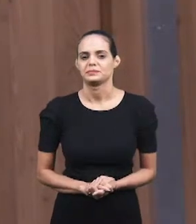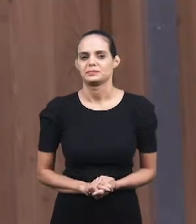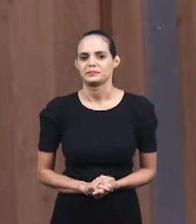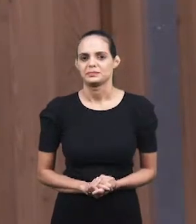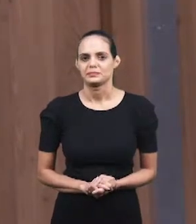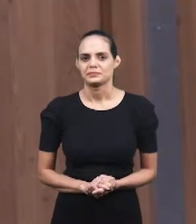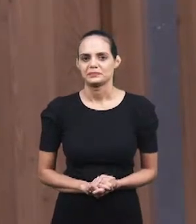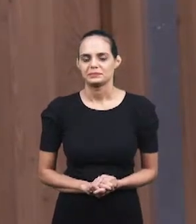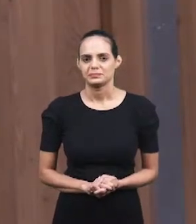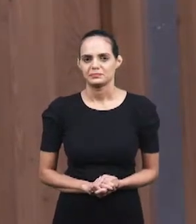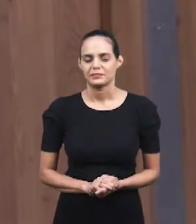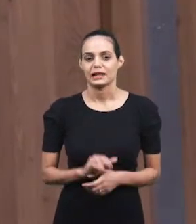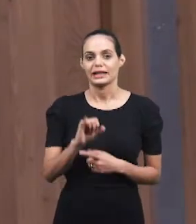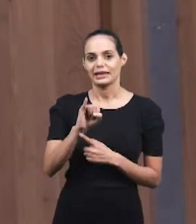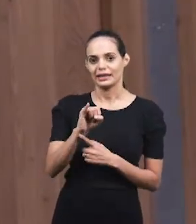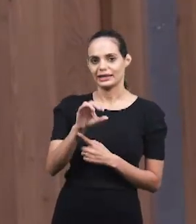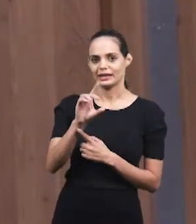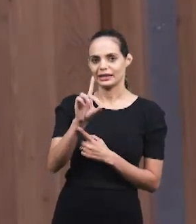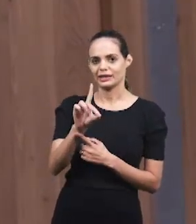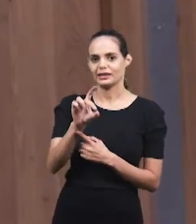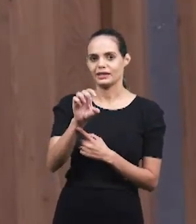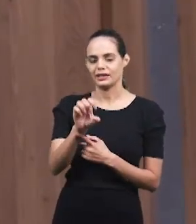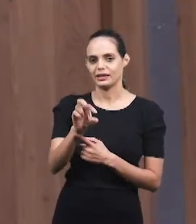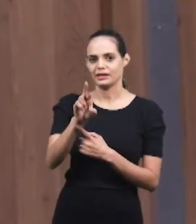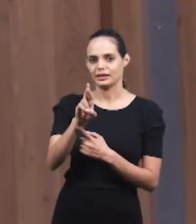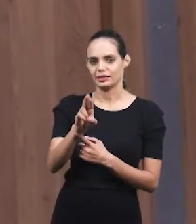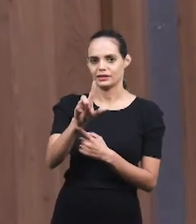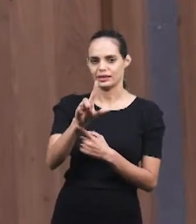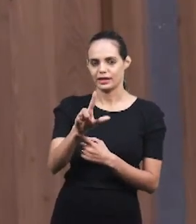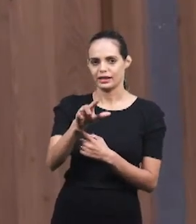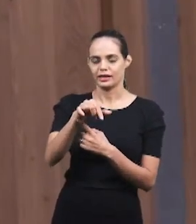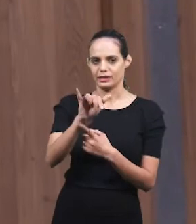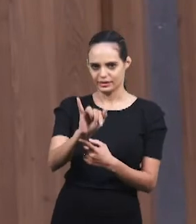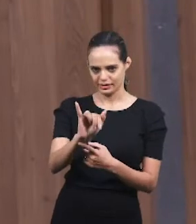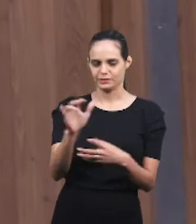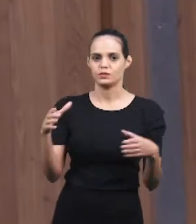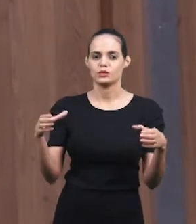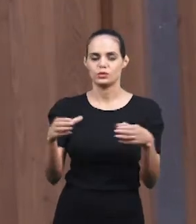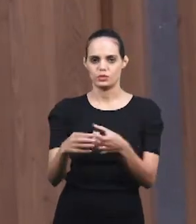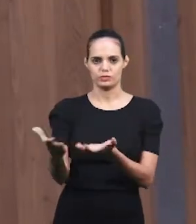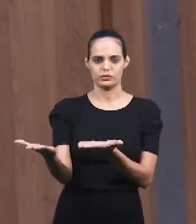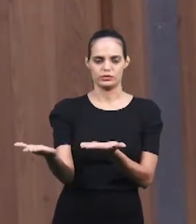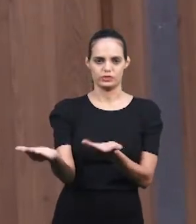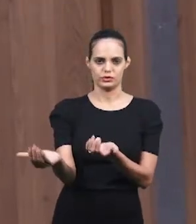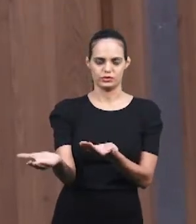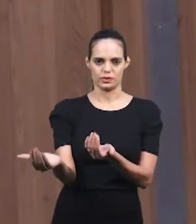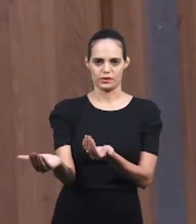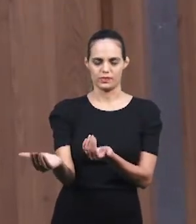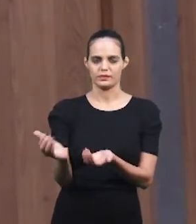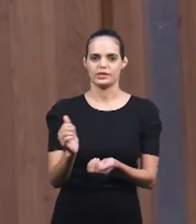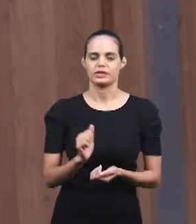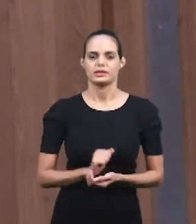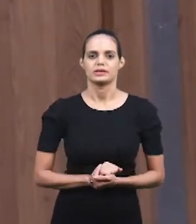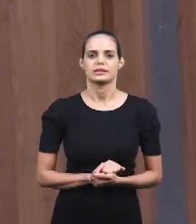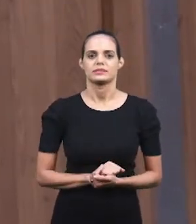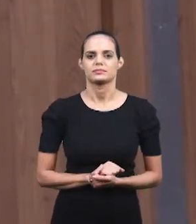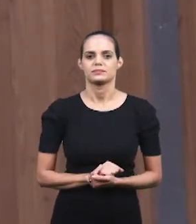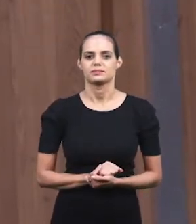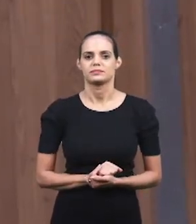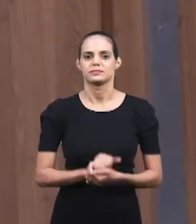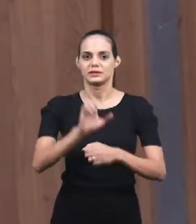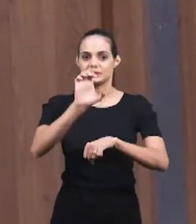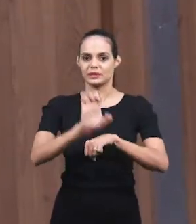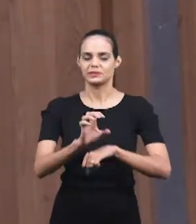que é o Iderli. Iderli vai dar essa resposta. Ele é do grupo de jovens da igreja ali em Eunápolis,